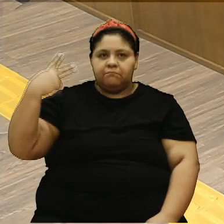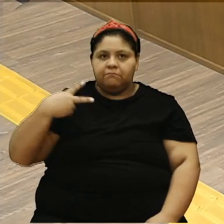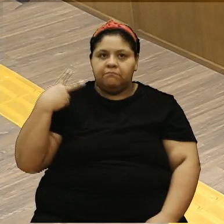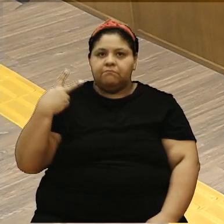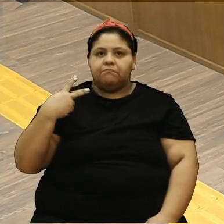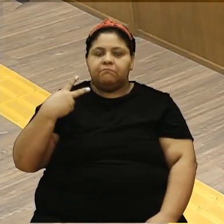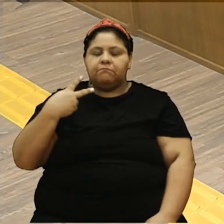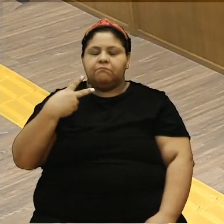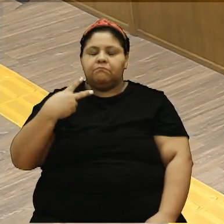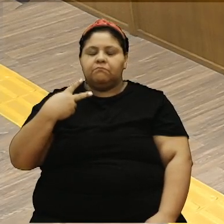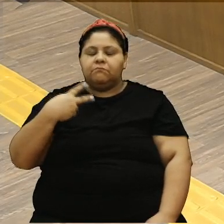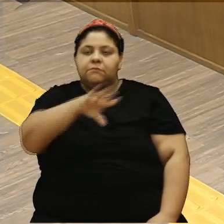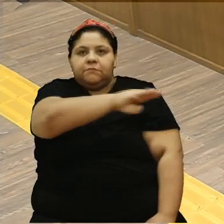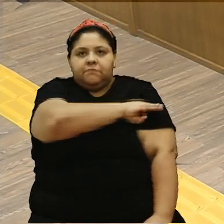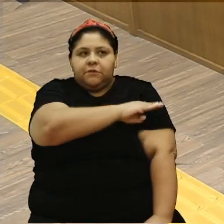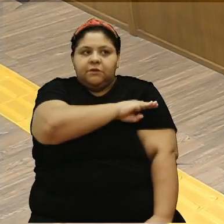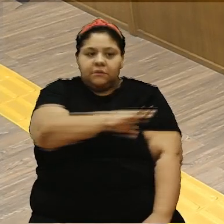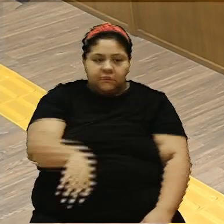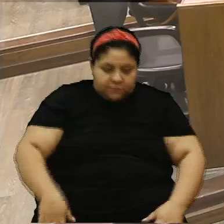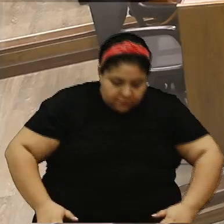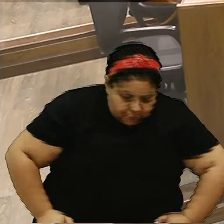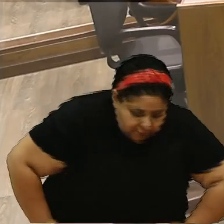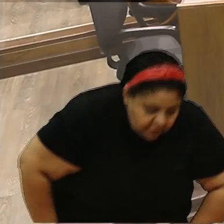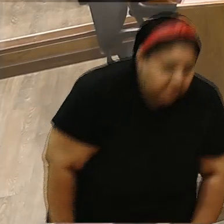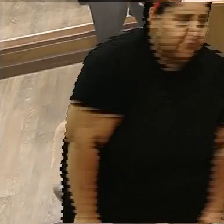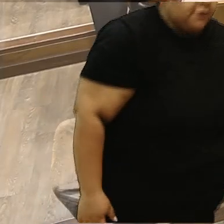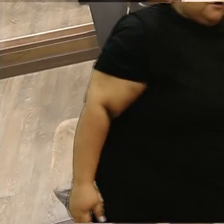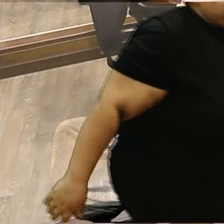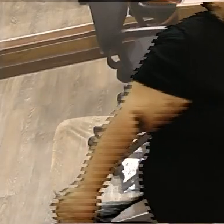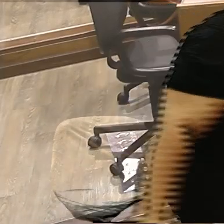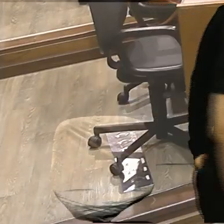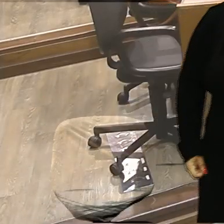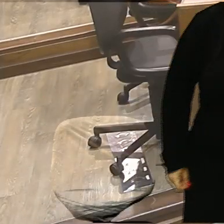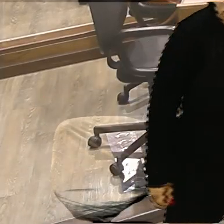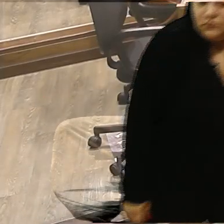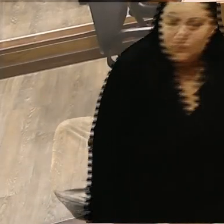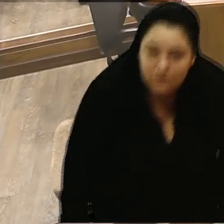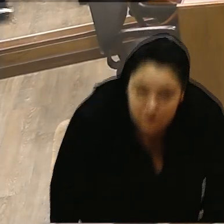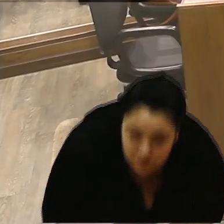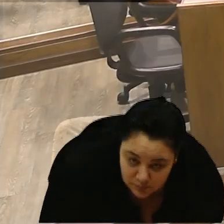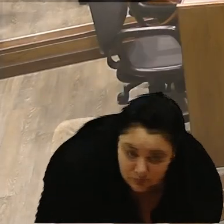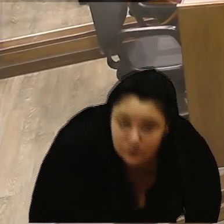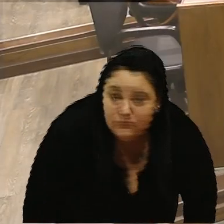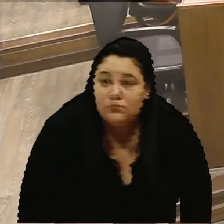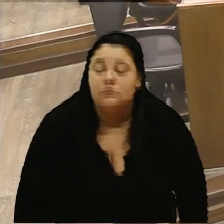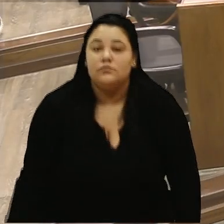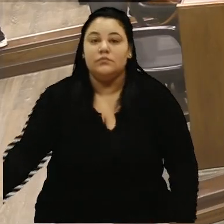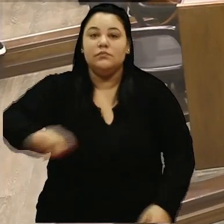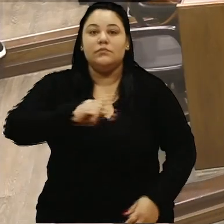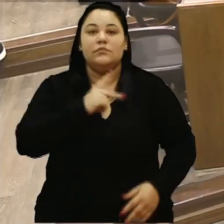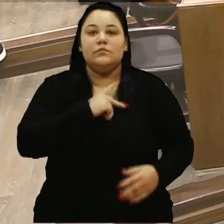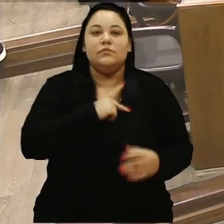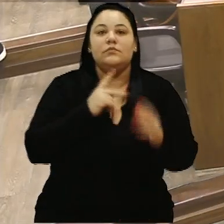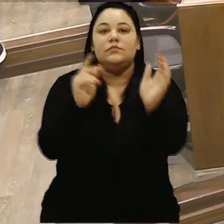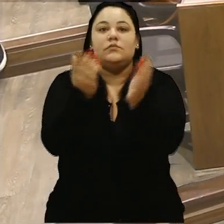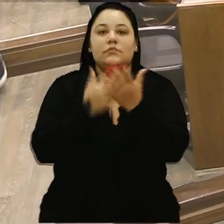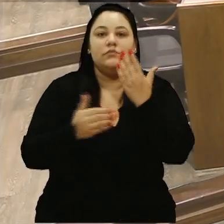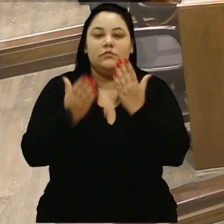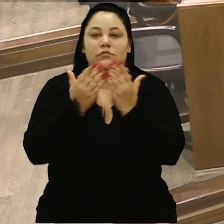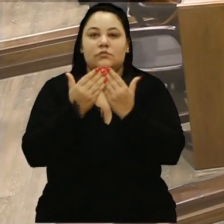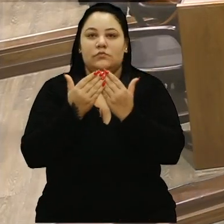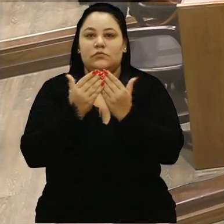Ramon Teles. Senhor presidente, nobres colegas, gostaria de fazer um voto de